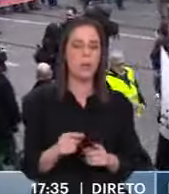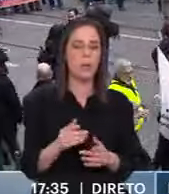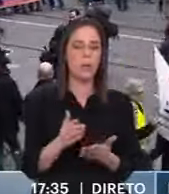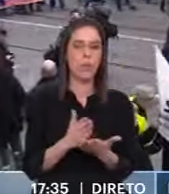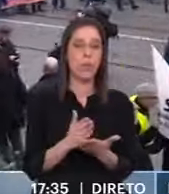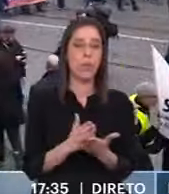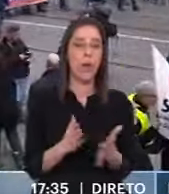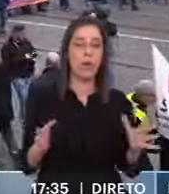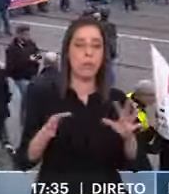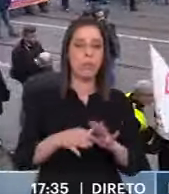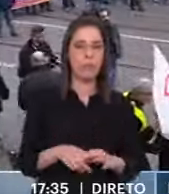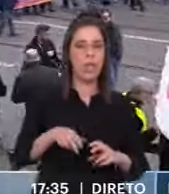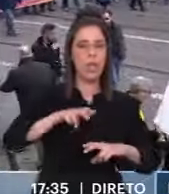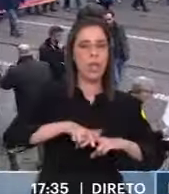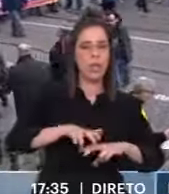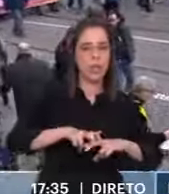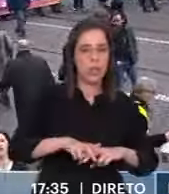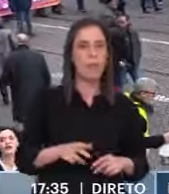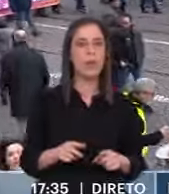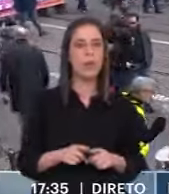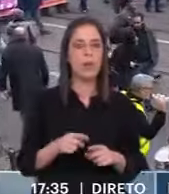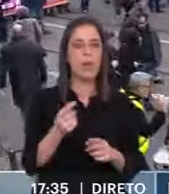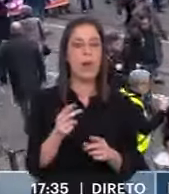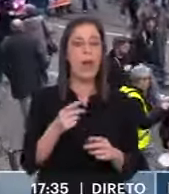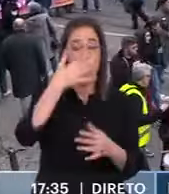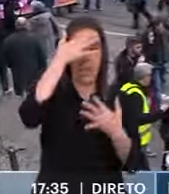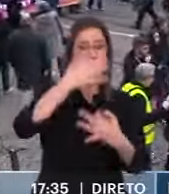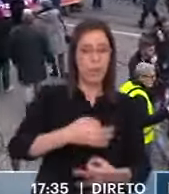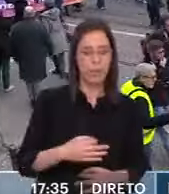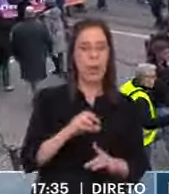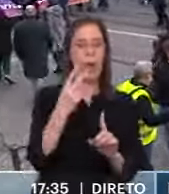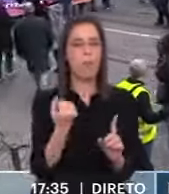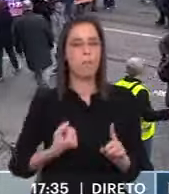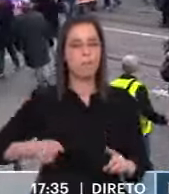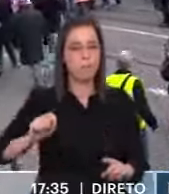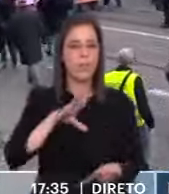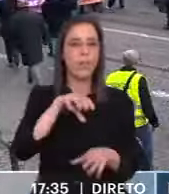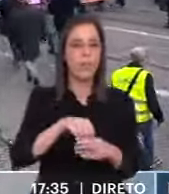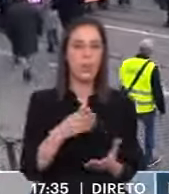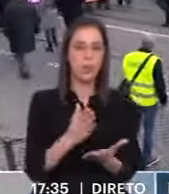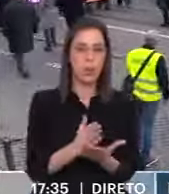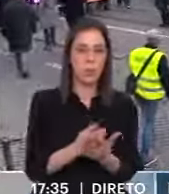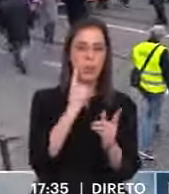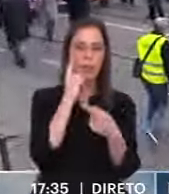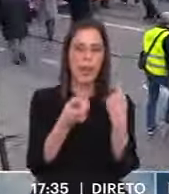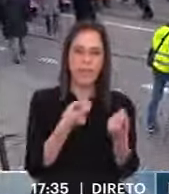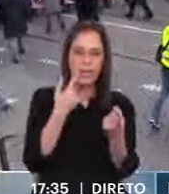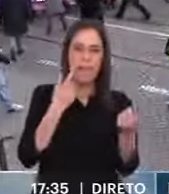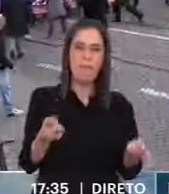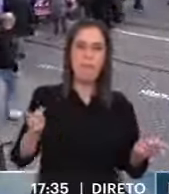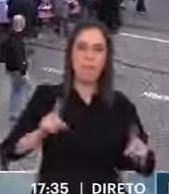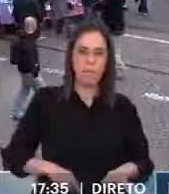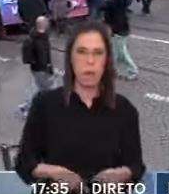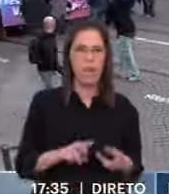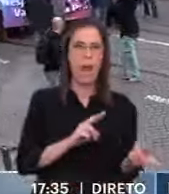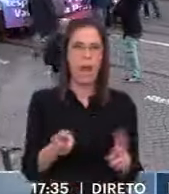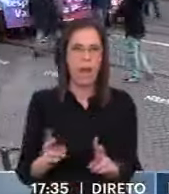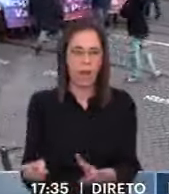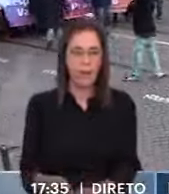que tem muito a ver com a disciplina ou a indisciplina nas nossas escolas, é um documento que tem que ser revisto também rapidamente,